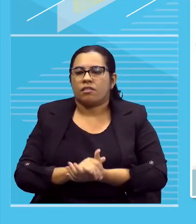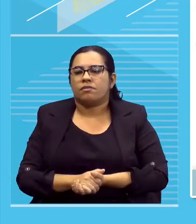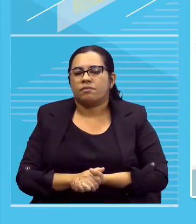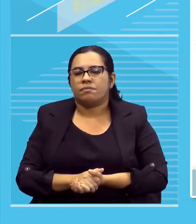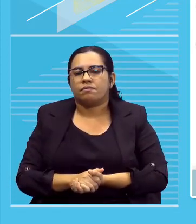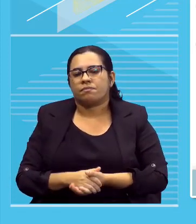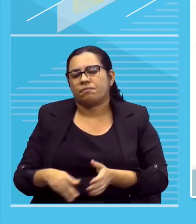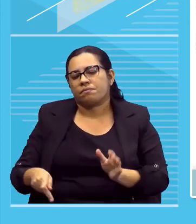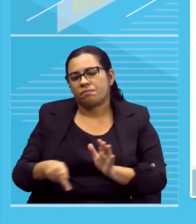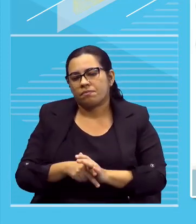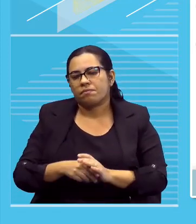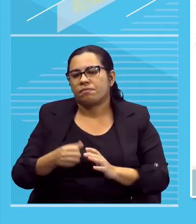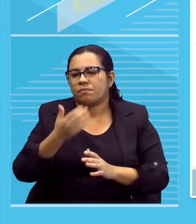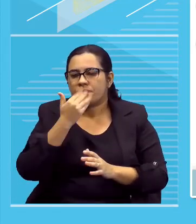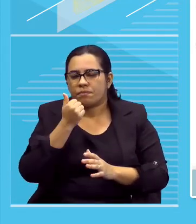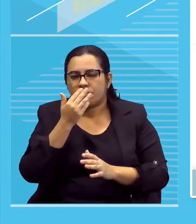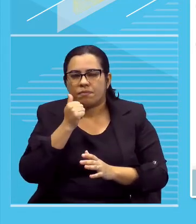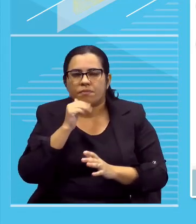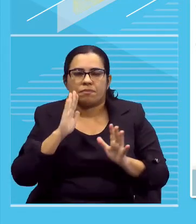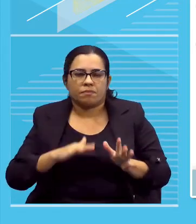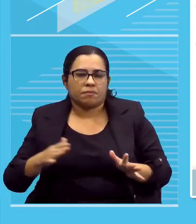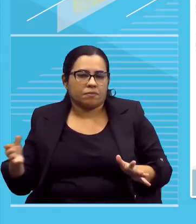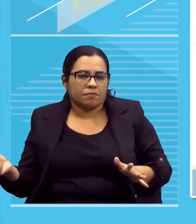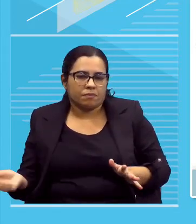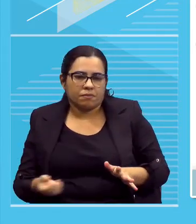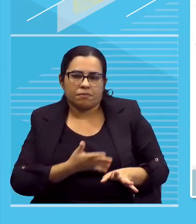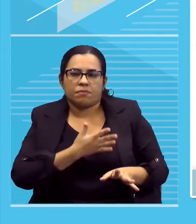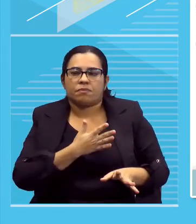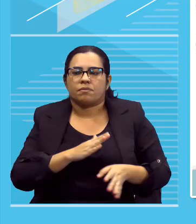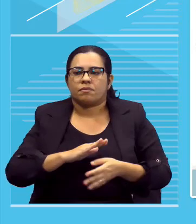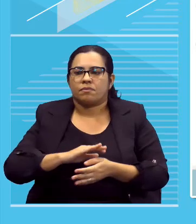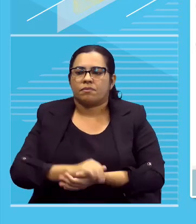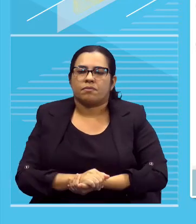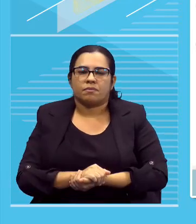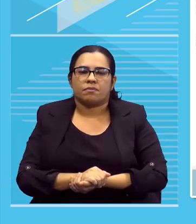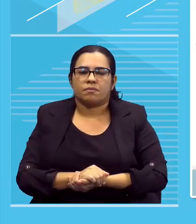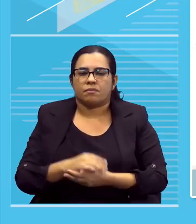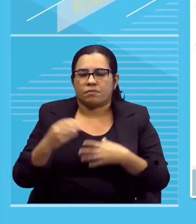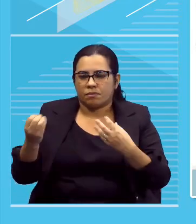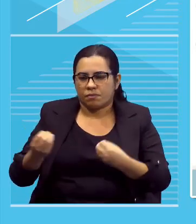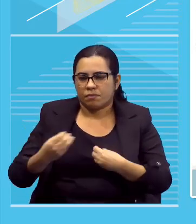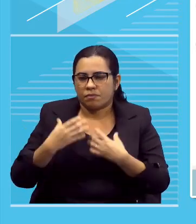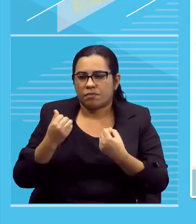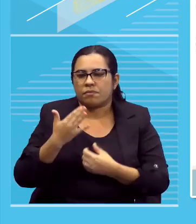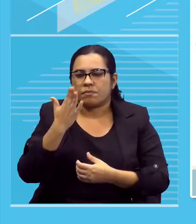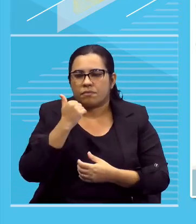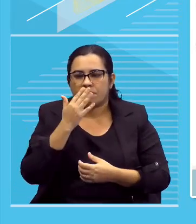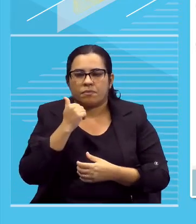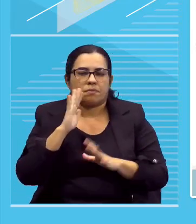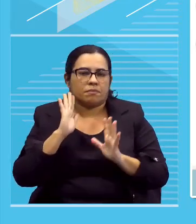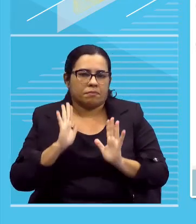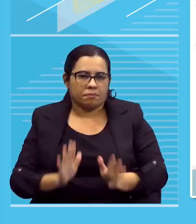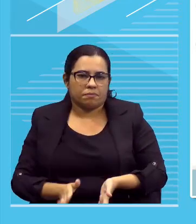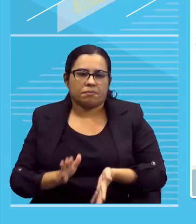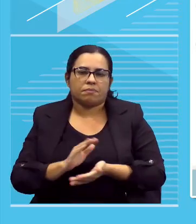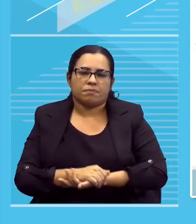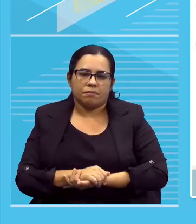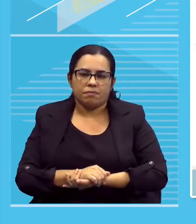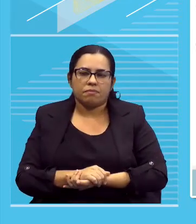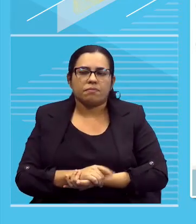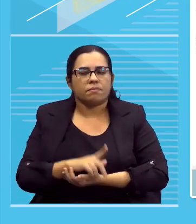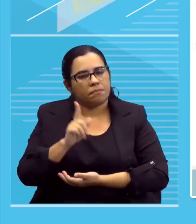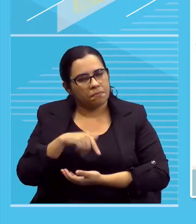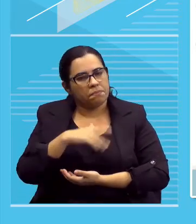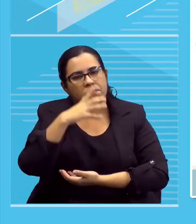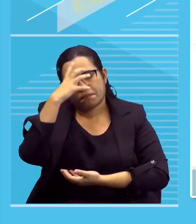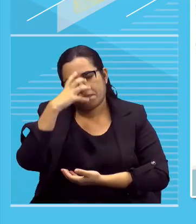uma nova dieta uma nova educação alimentar É